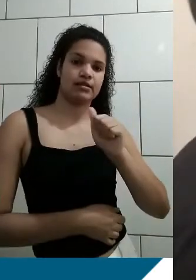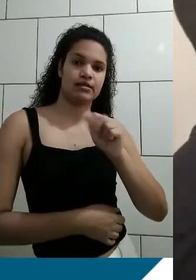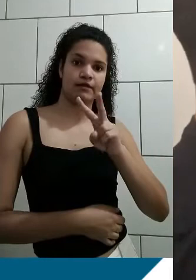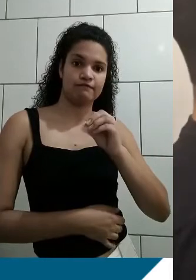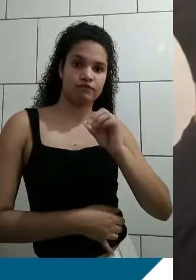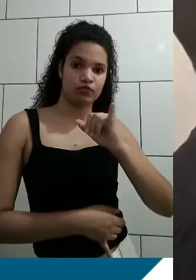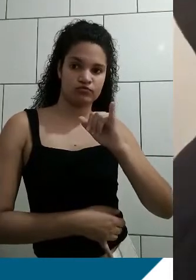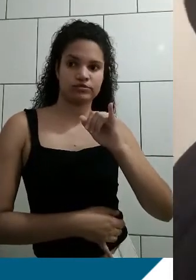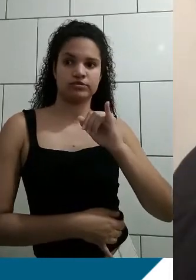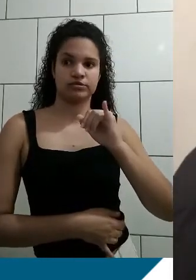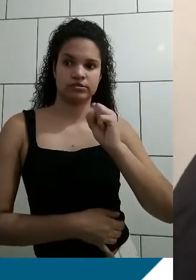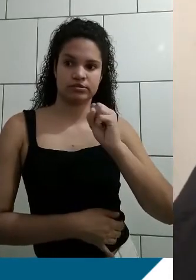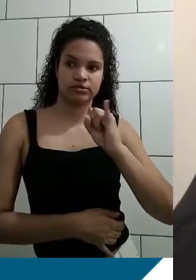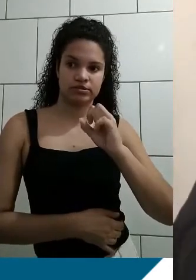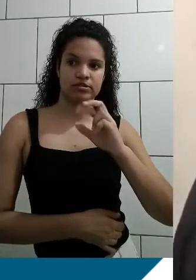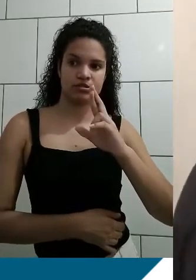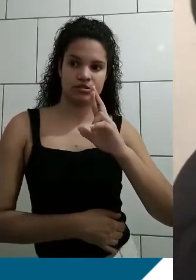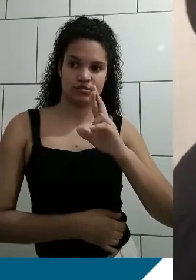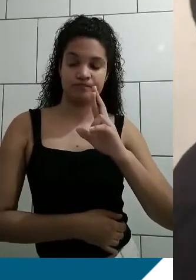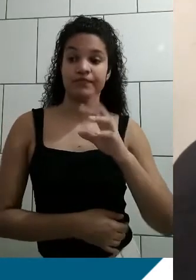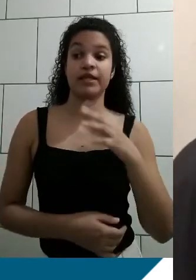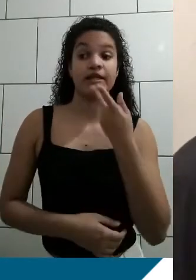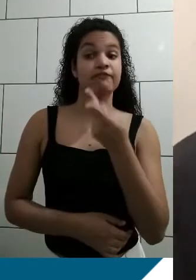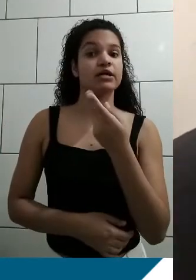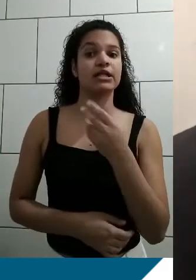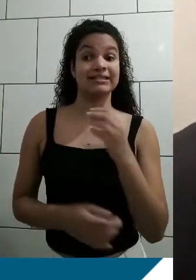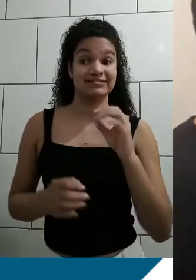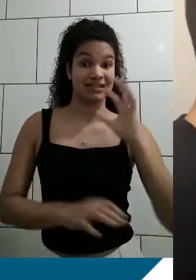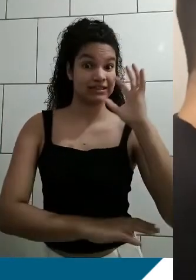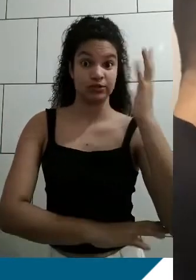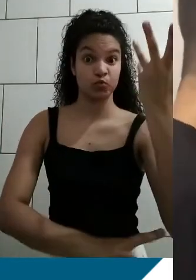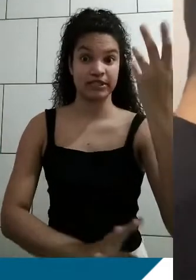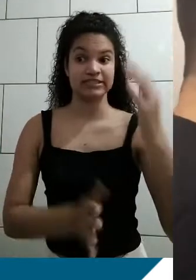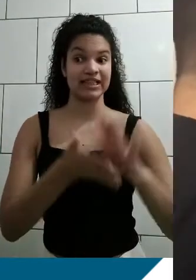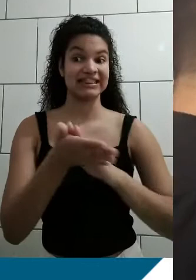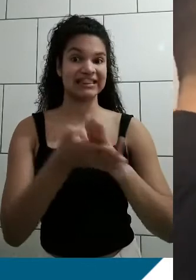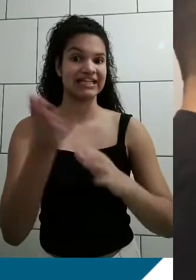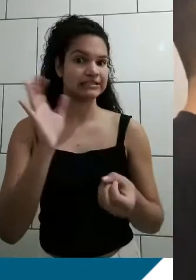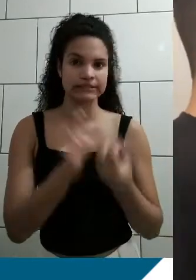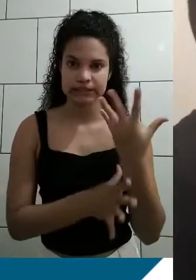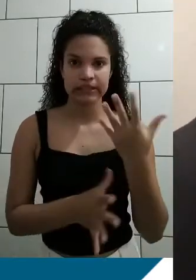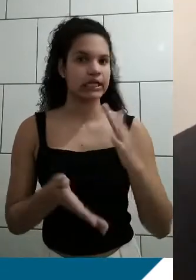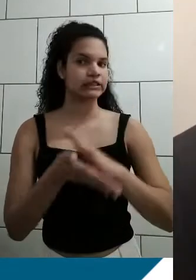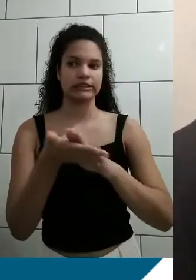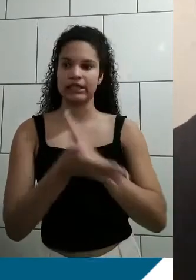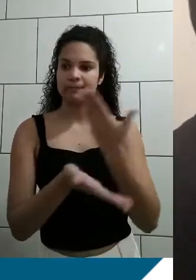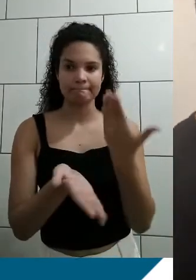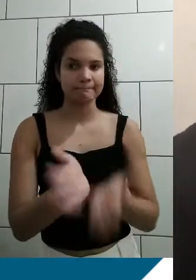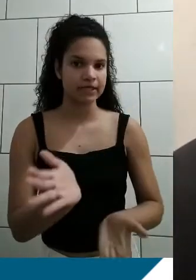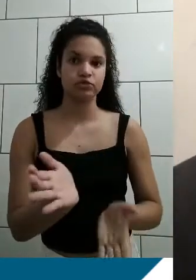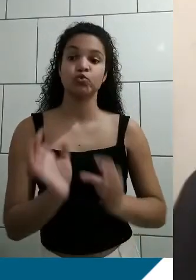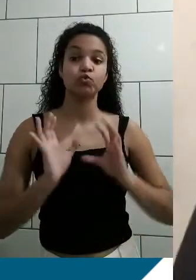atribuída a ele, que disse que na natureza nada se cria, nada se perde, tudo se transforma.